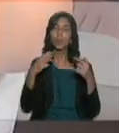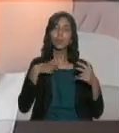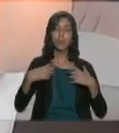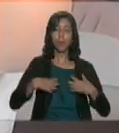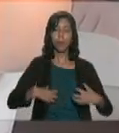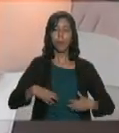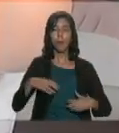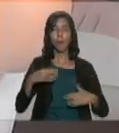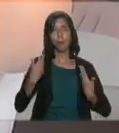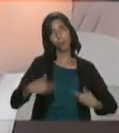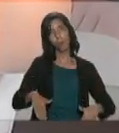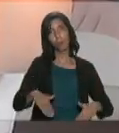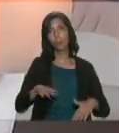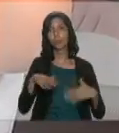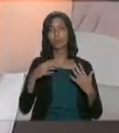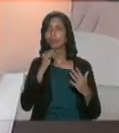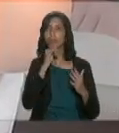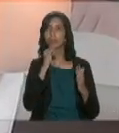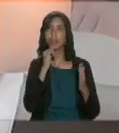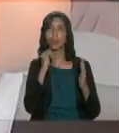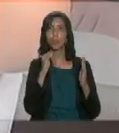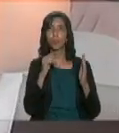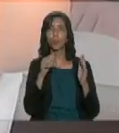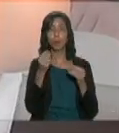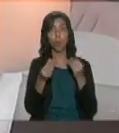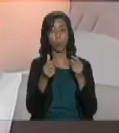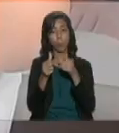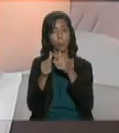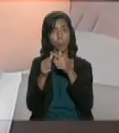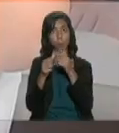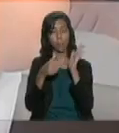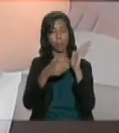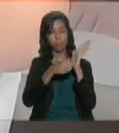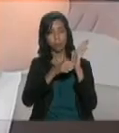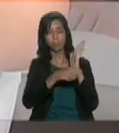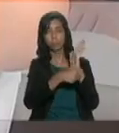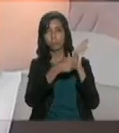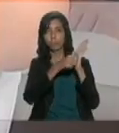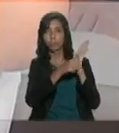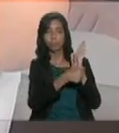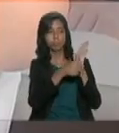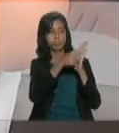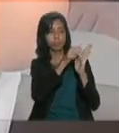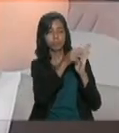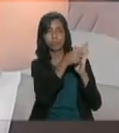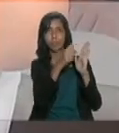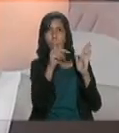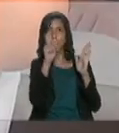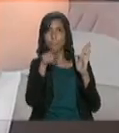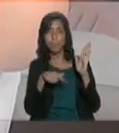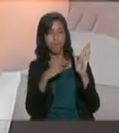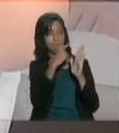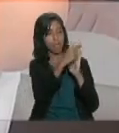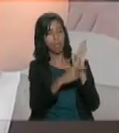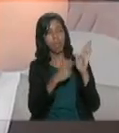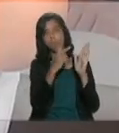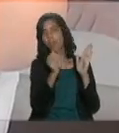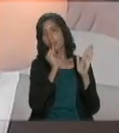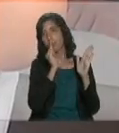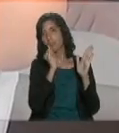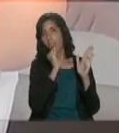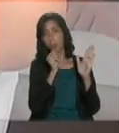dos órgãos do corpo. Então, a gente faz a massagem geralmente com o nosso polegar, atravessando todo o pezinho da criança. Mas, para